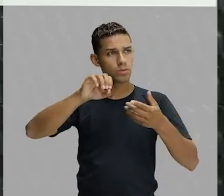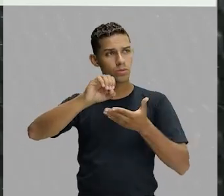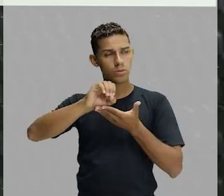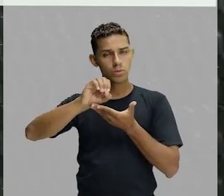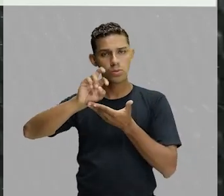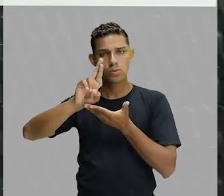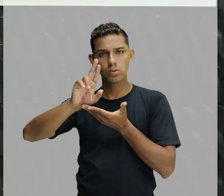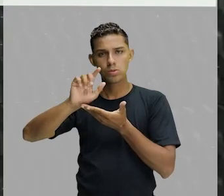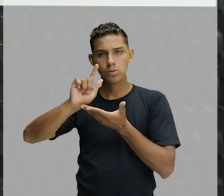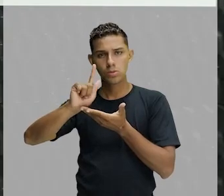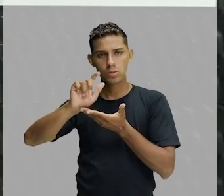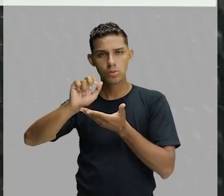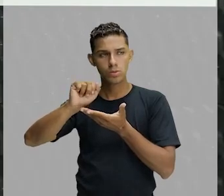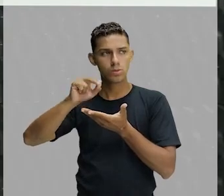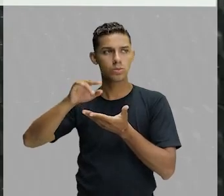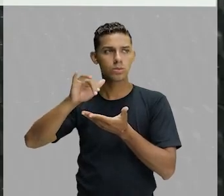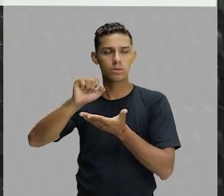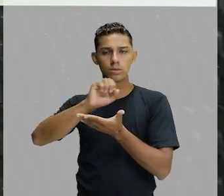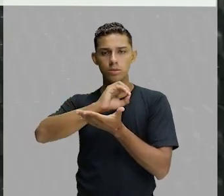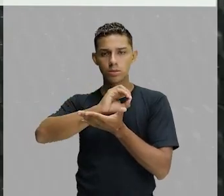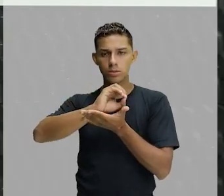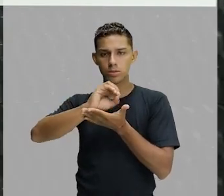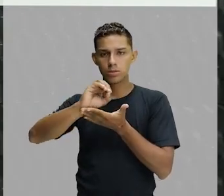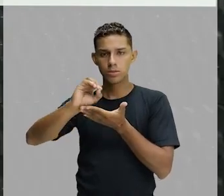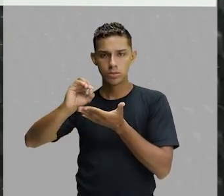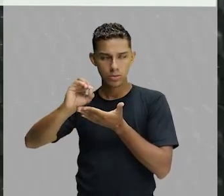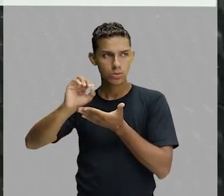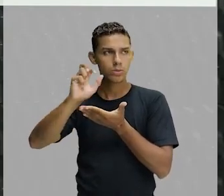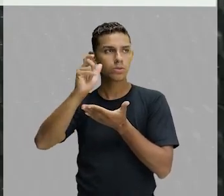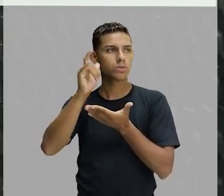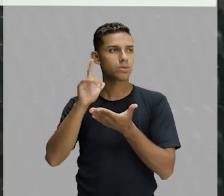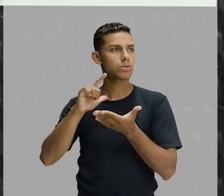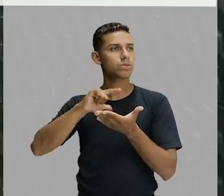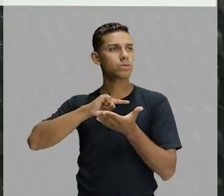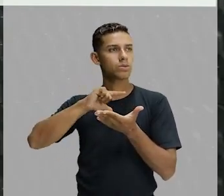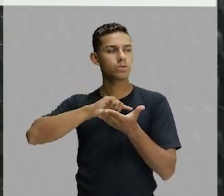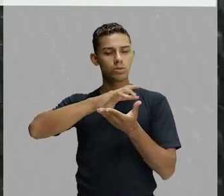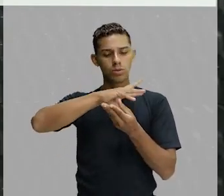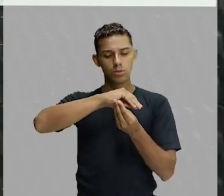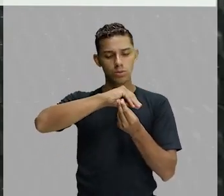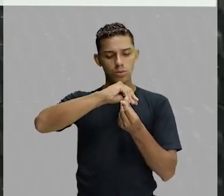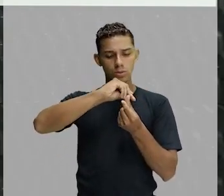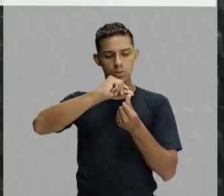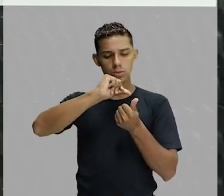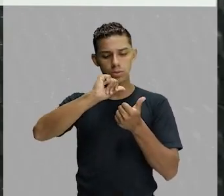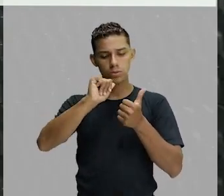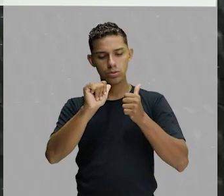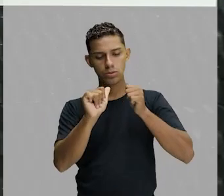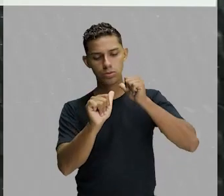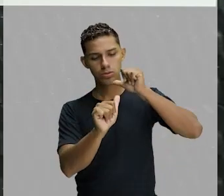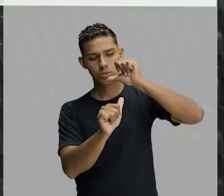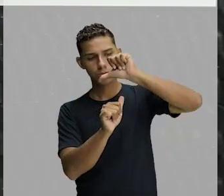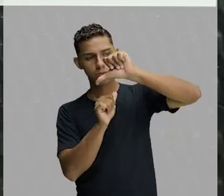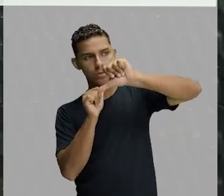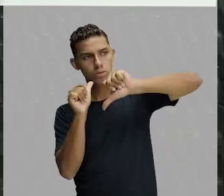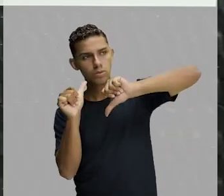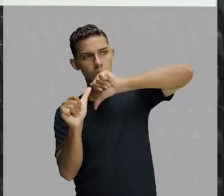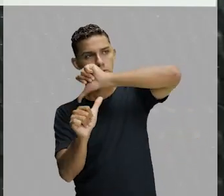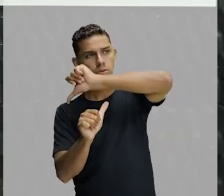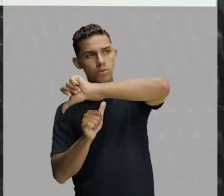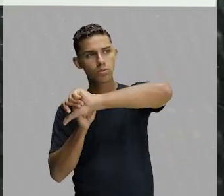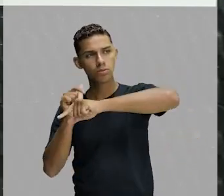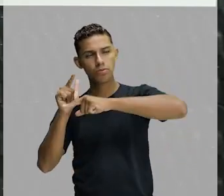sofrer decomposição. Essa decomposição vai transformar a matéria orgânica em matéria